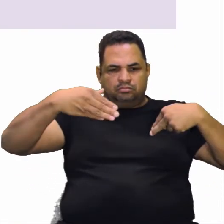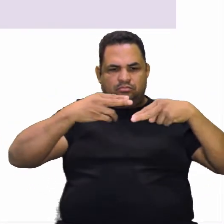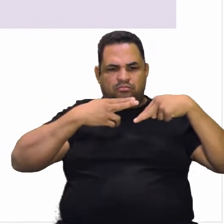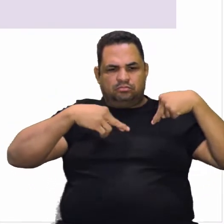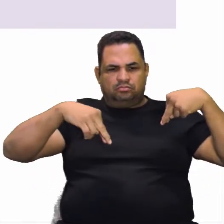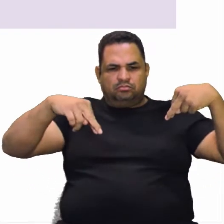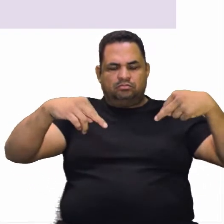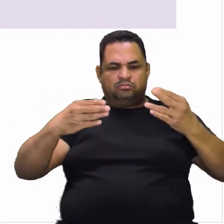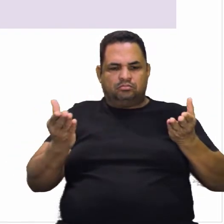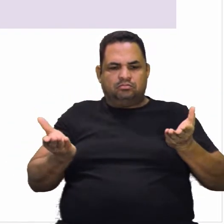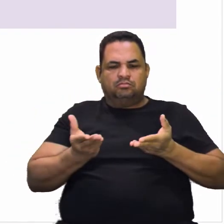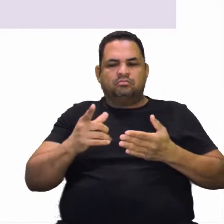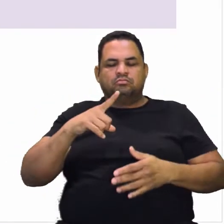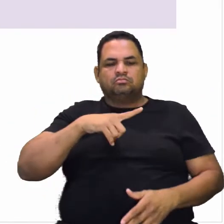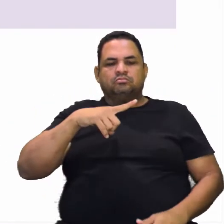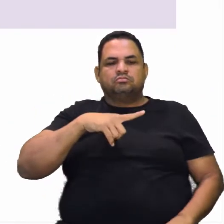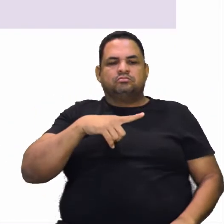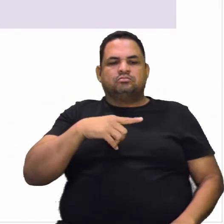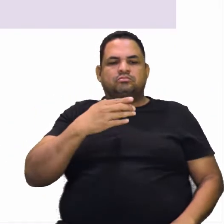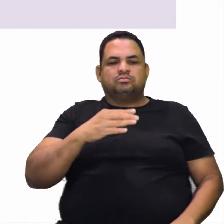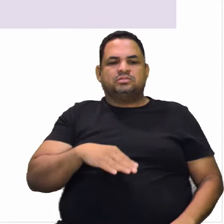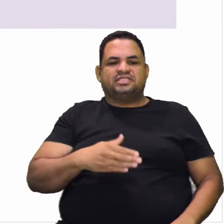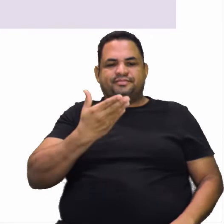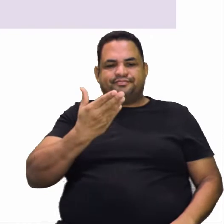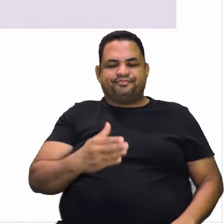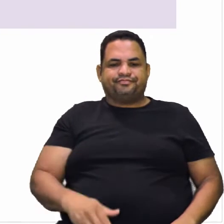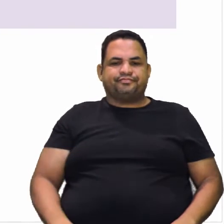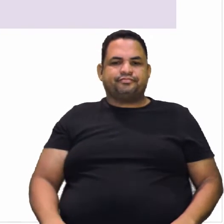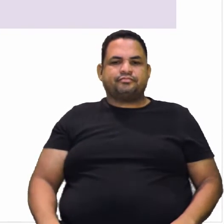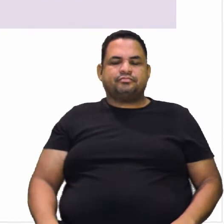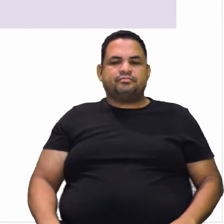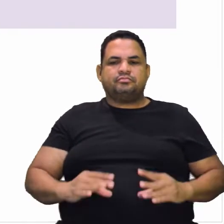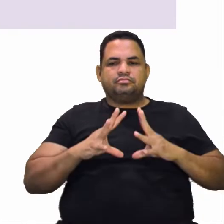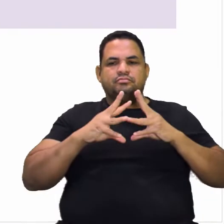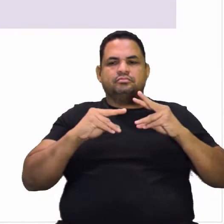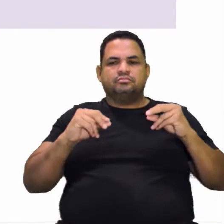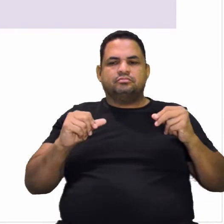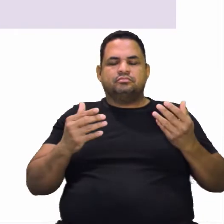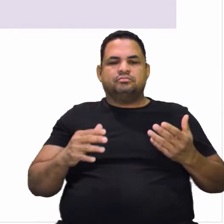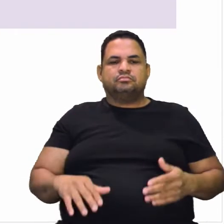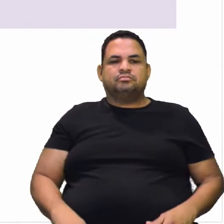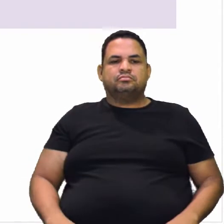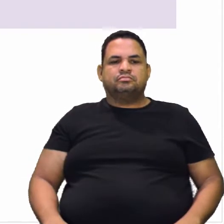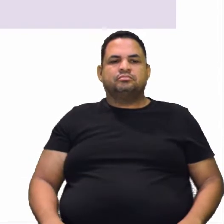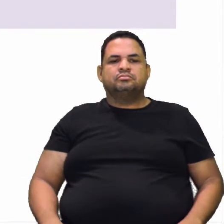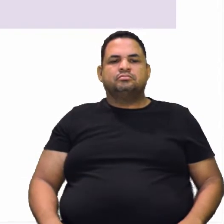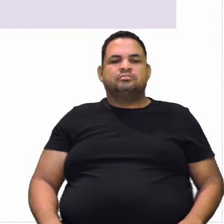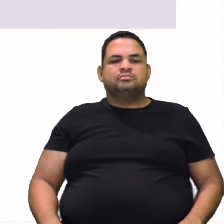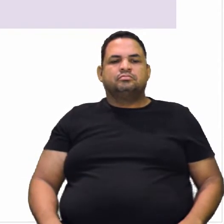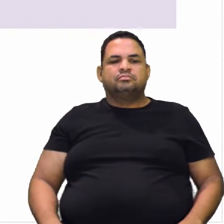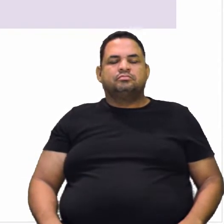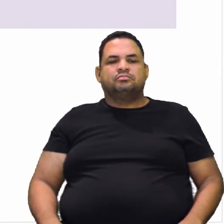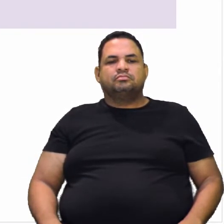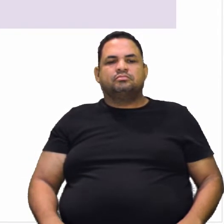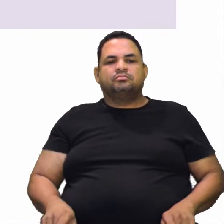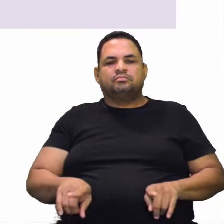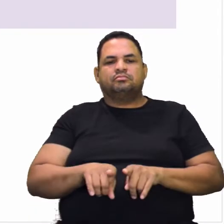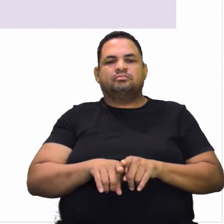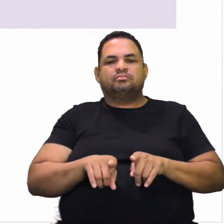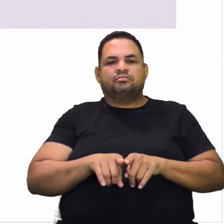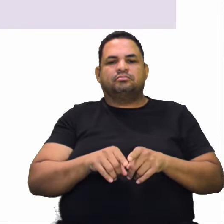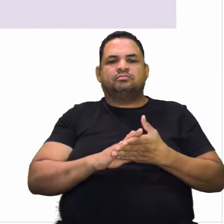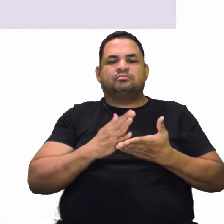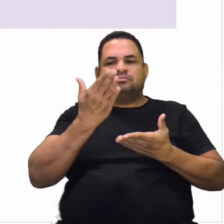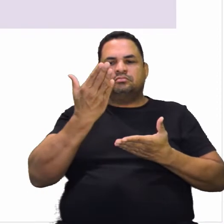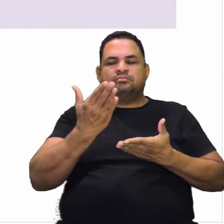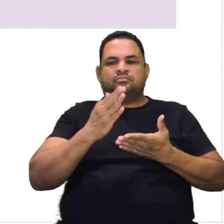Até hoje, nós temos ruína de anfiteatro grego. A dramaturgia grega também pode ser